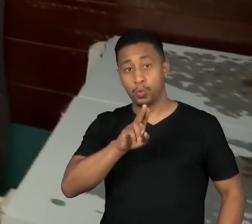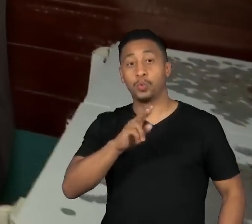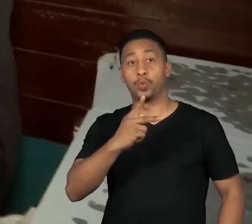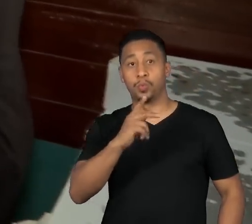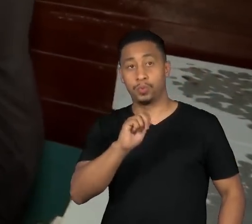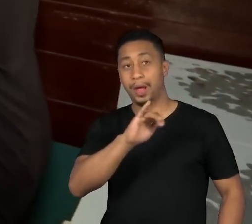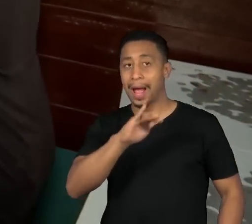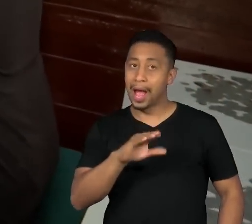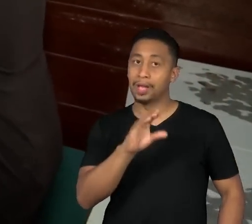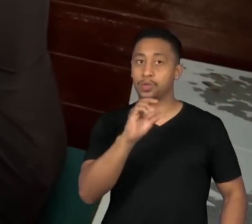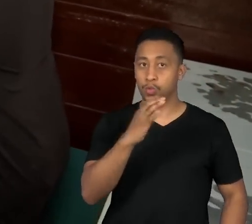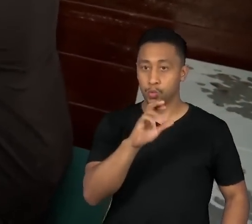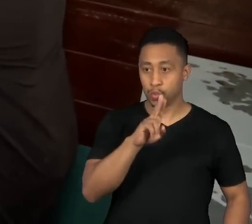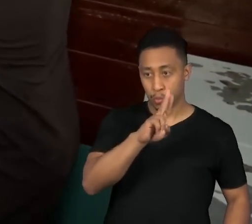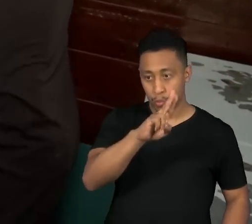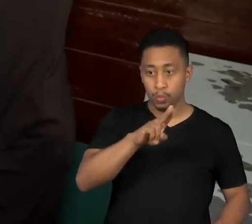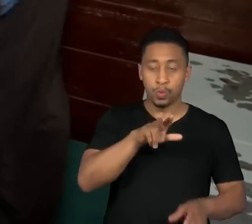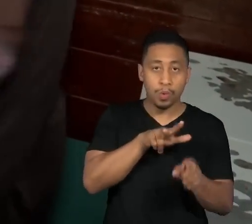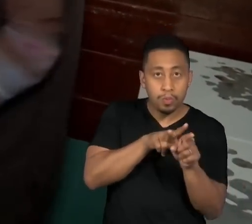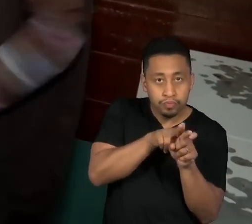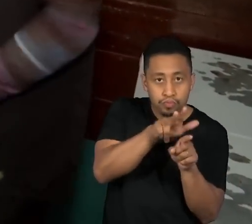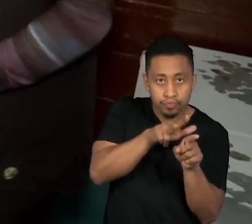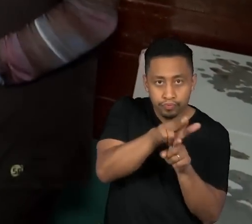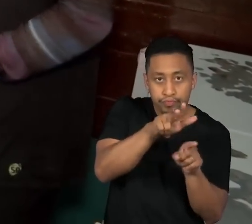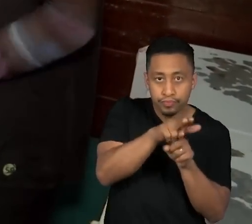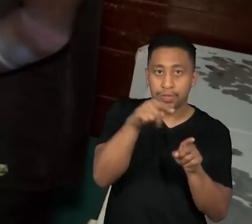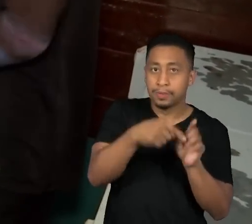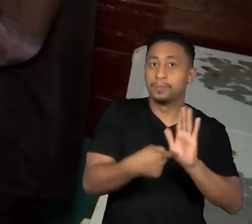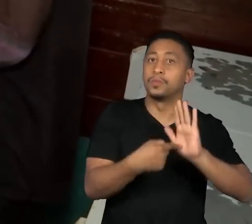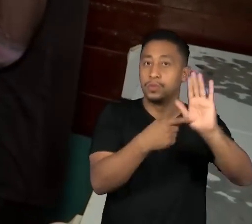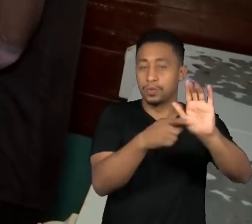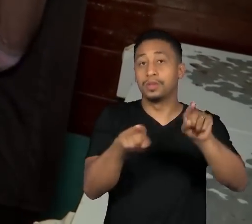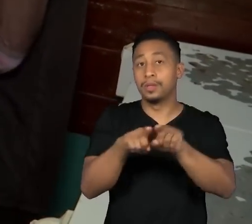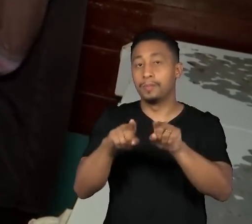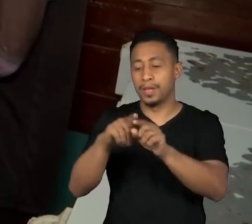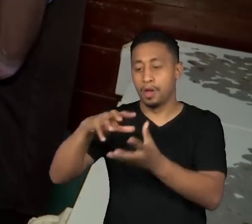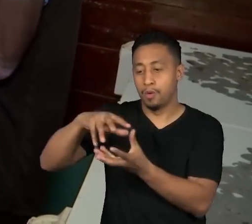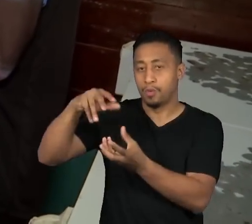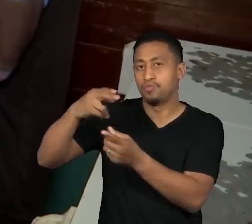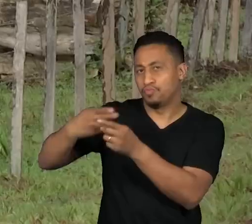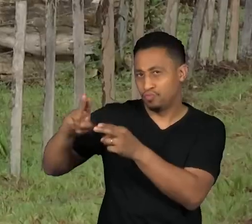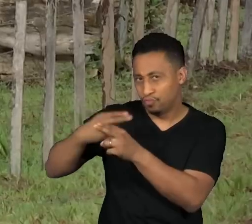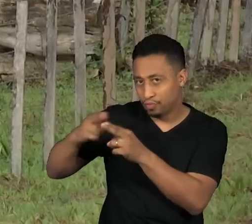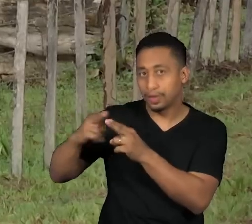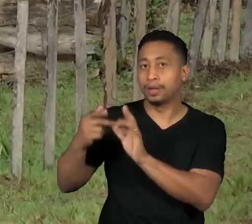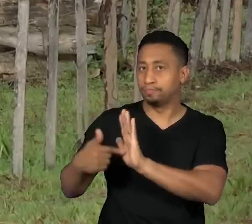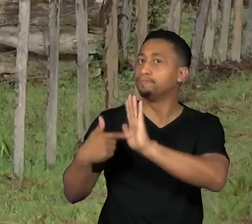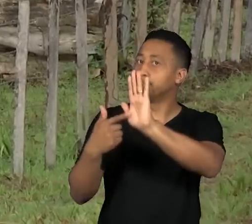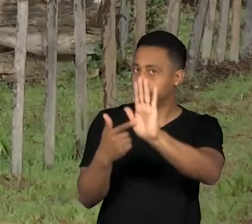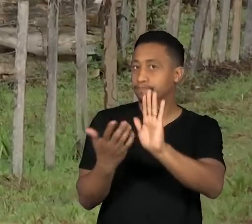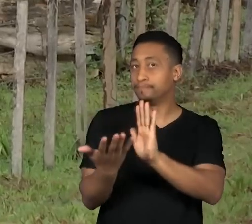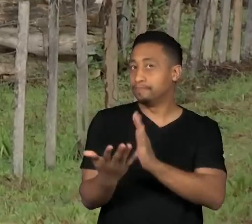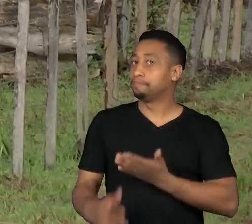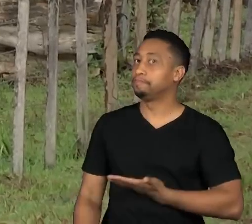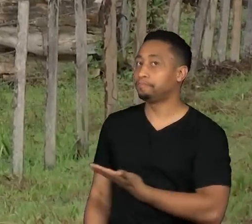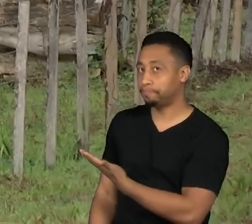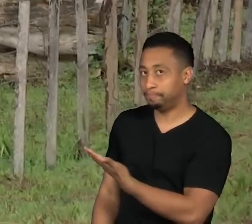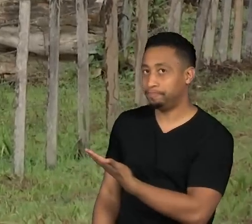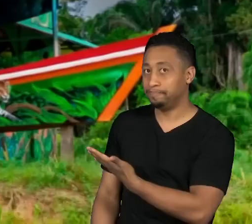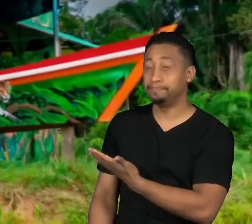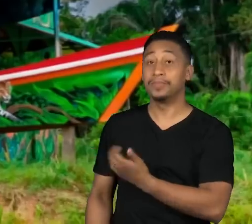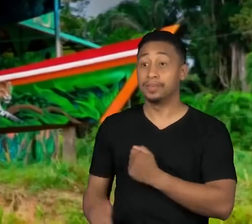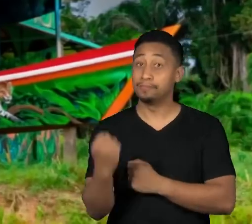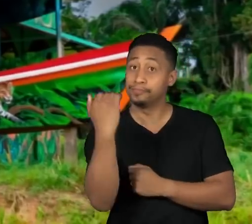potencial ainda para trabalhar com buriti, graviola e cacau. Com a compra de áreas degradadas,